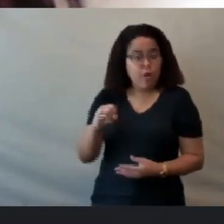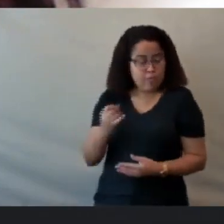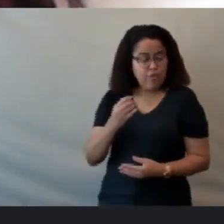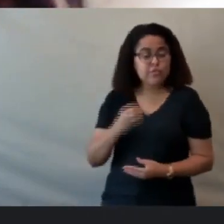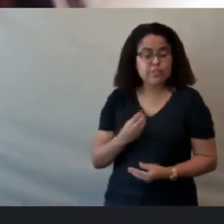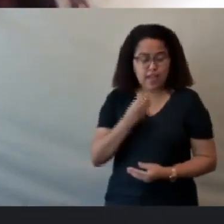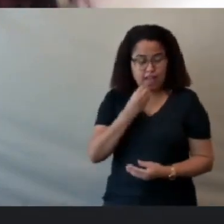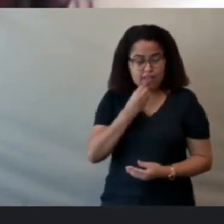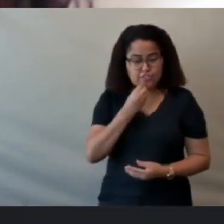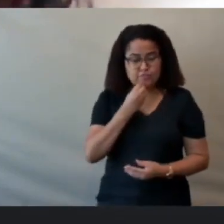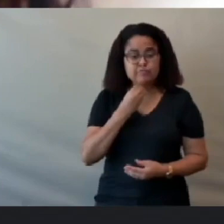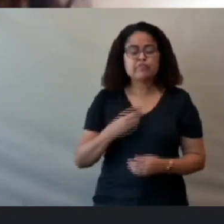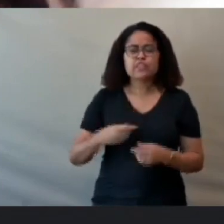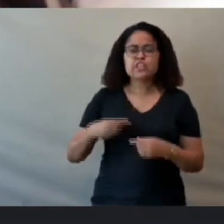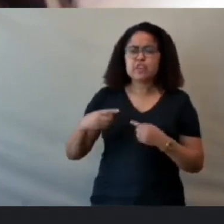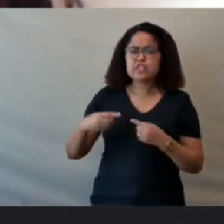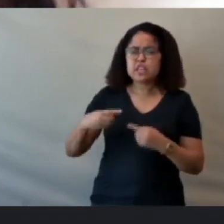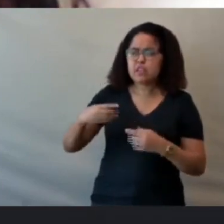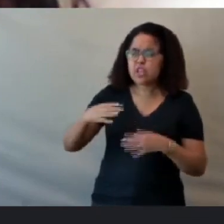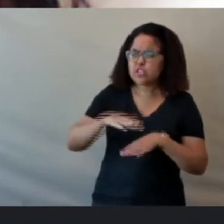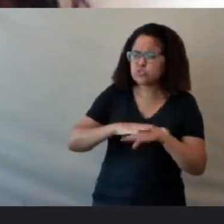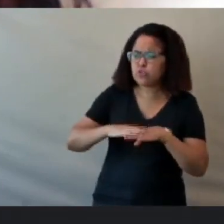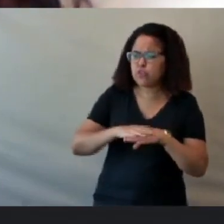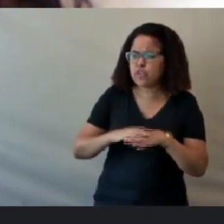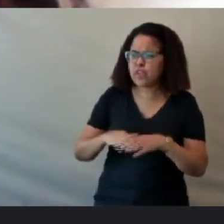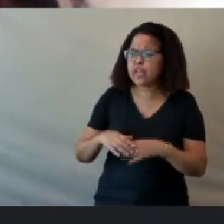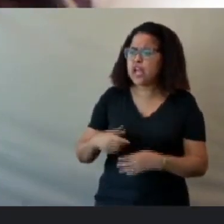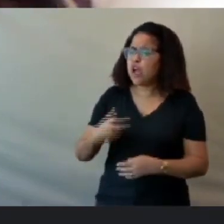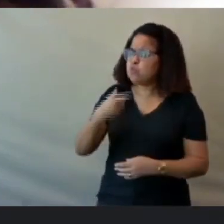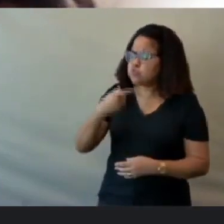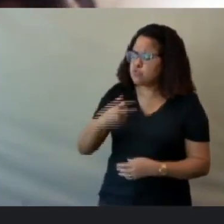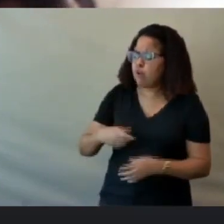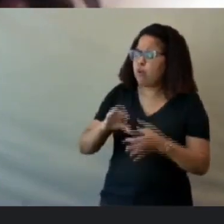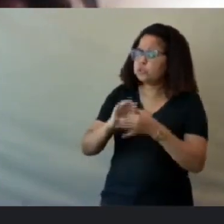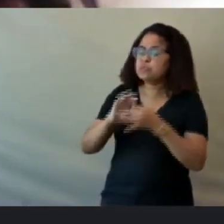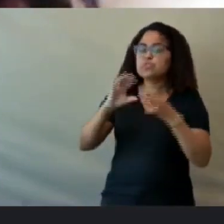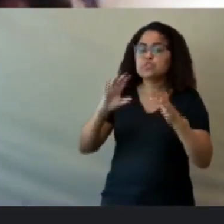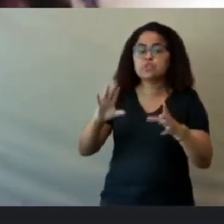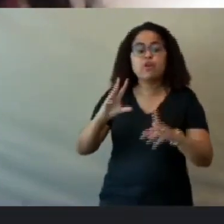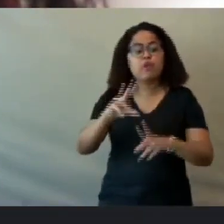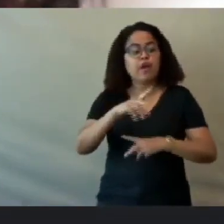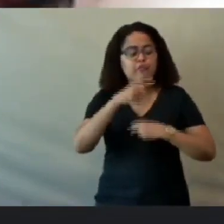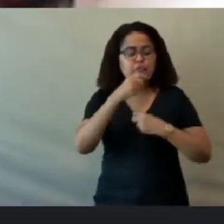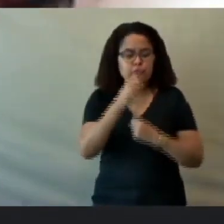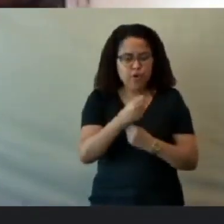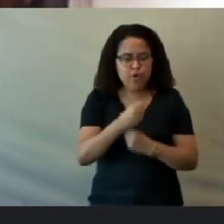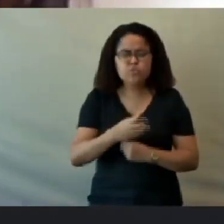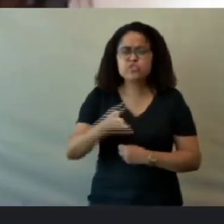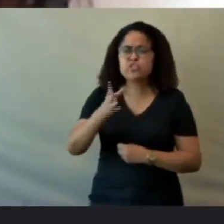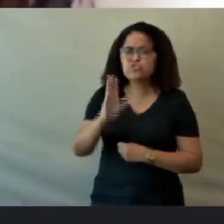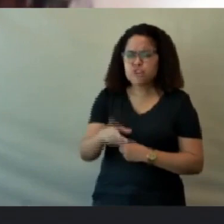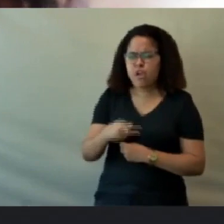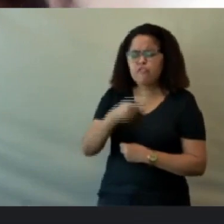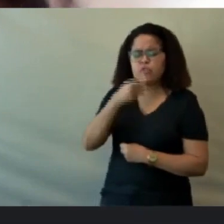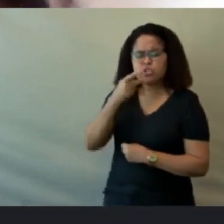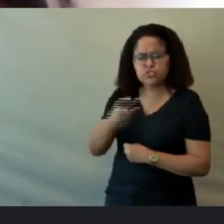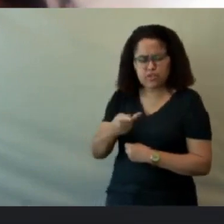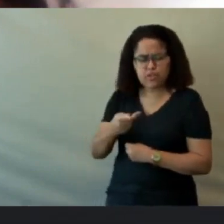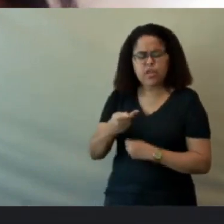colocar também à disposição reforço aí o que as colegas já disseram né o que a Patrícia traz muito assim dessa